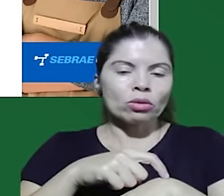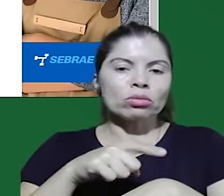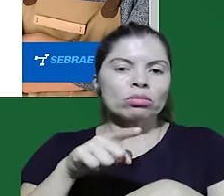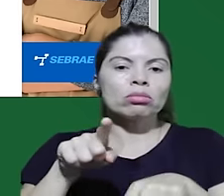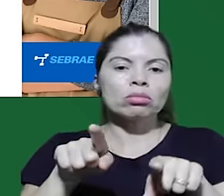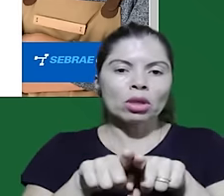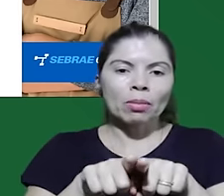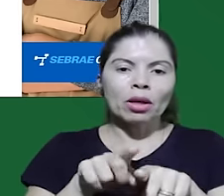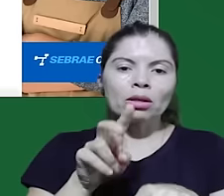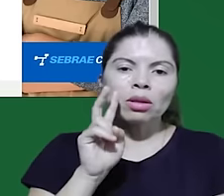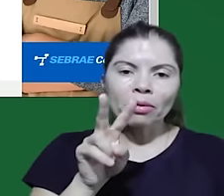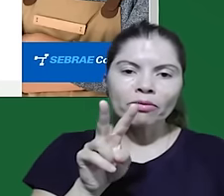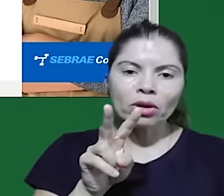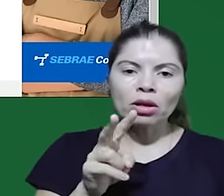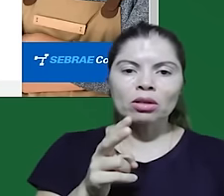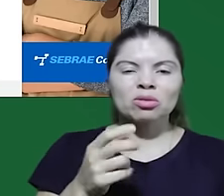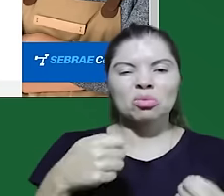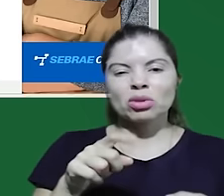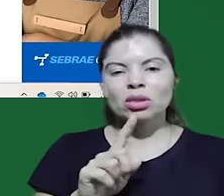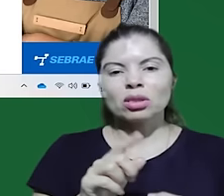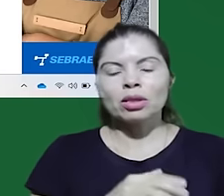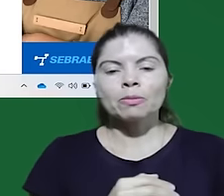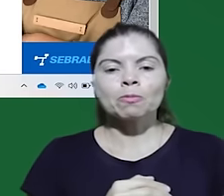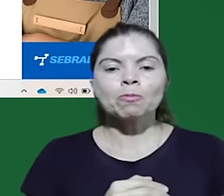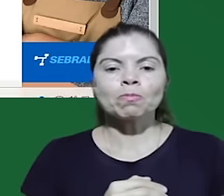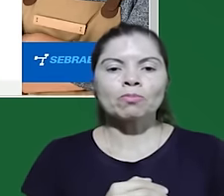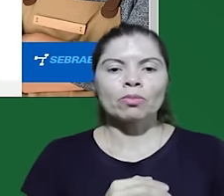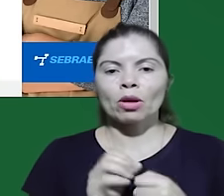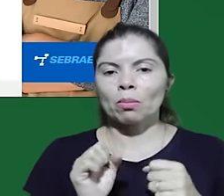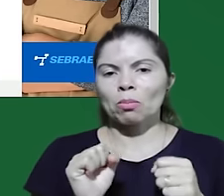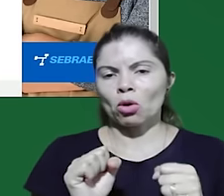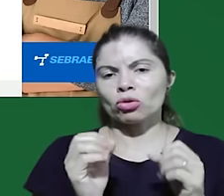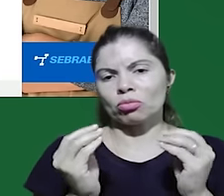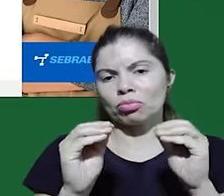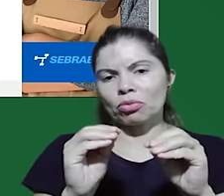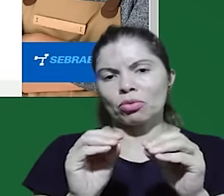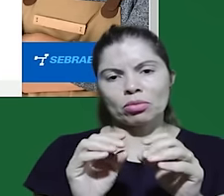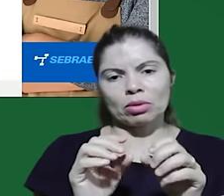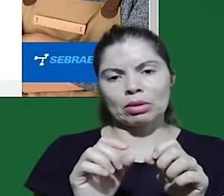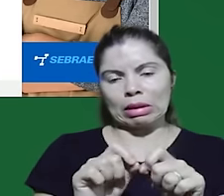verão não precisa ser acionado se quiser fica à vontade